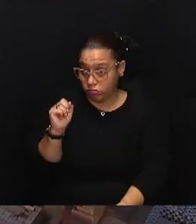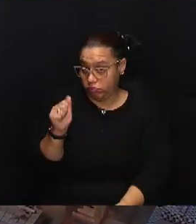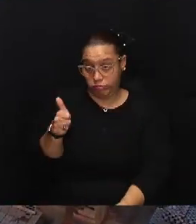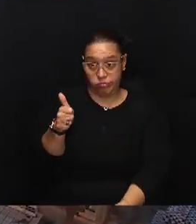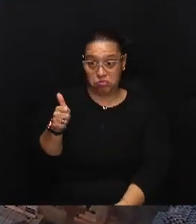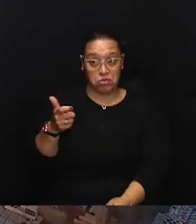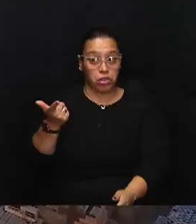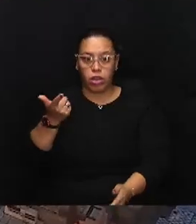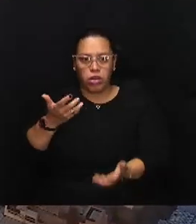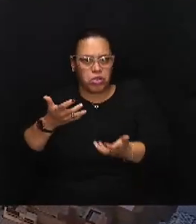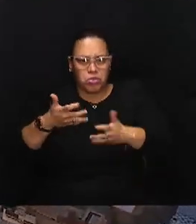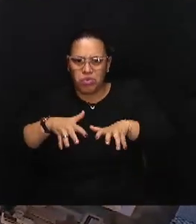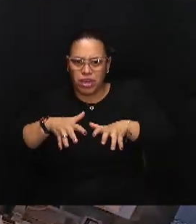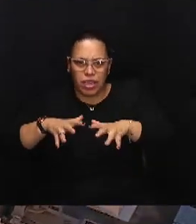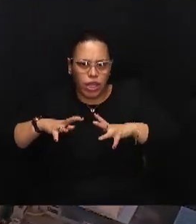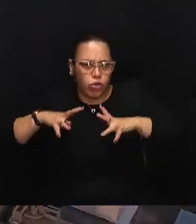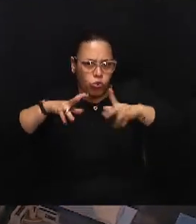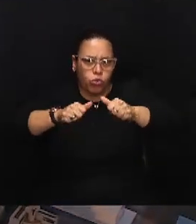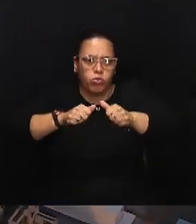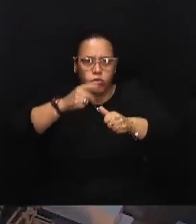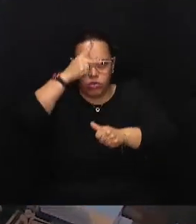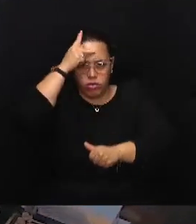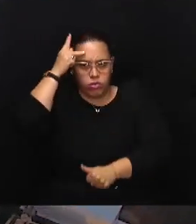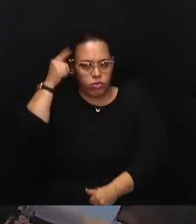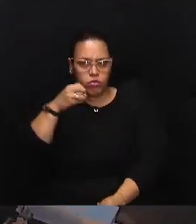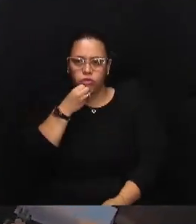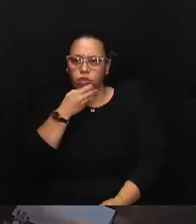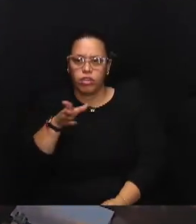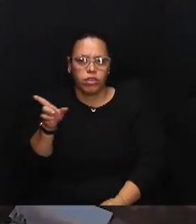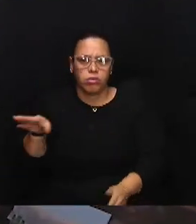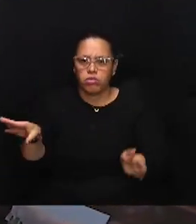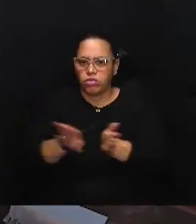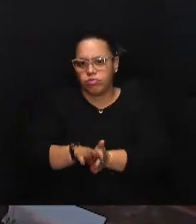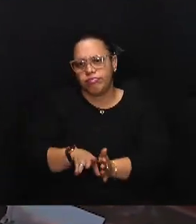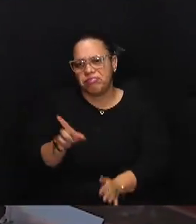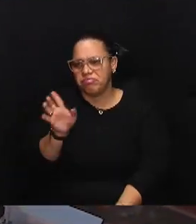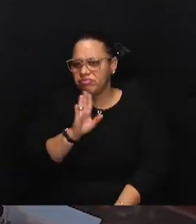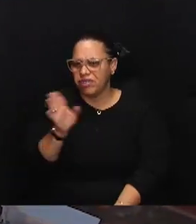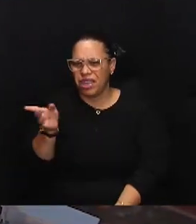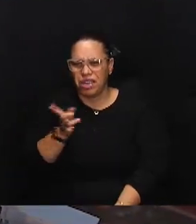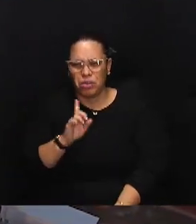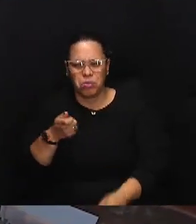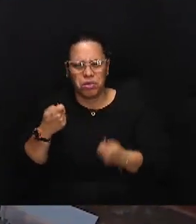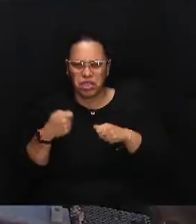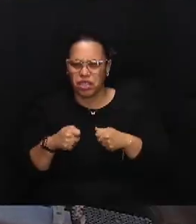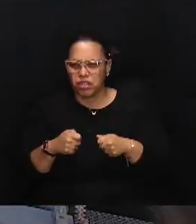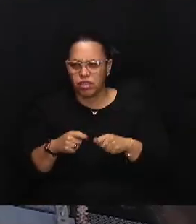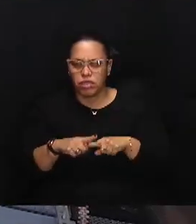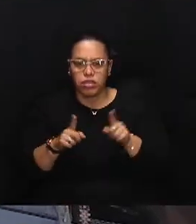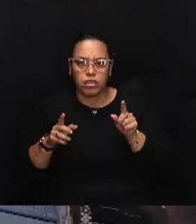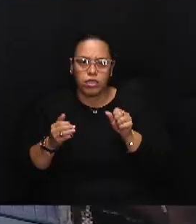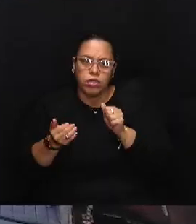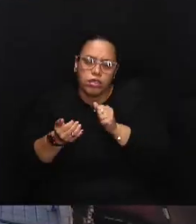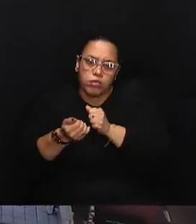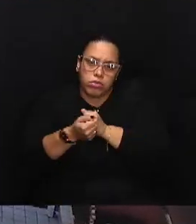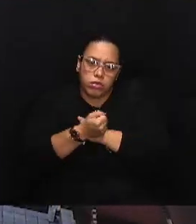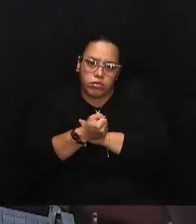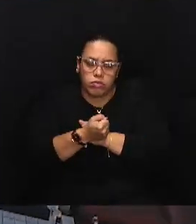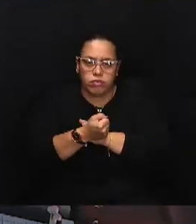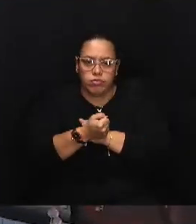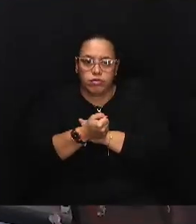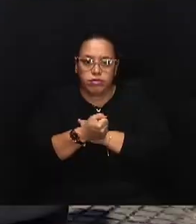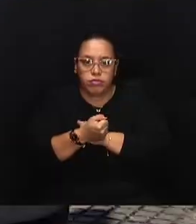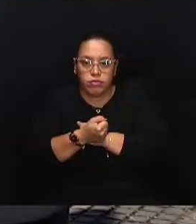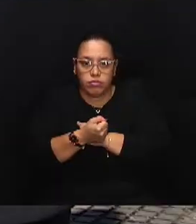quer trazer todo mundo aqui, porque se não estiver bem aqui, você não precisa vir. É, melhor não vir. Melhor não vir. Mas ele tem que estar protegido. Por dia que você decidir